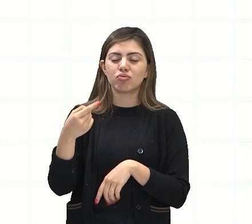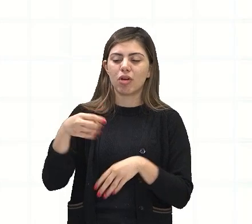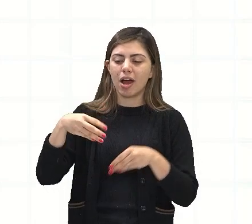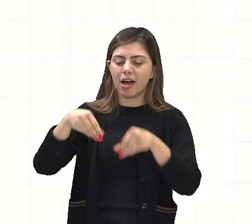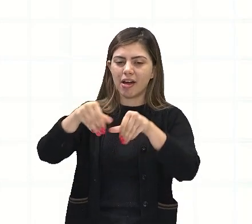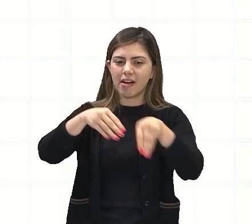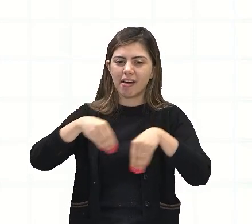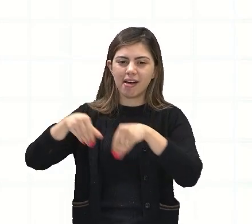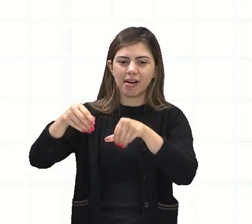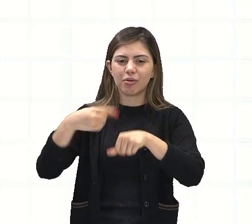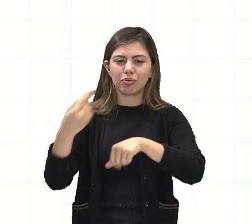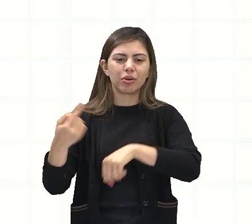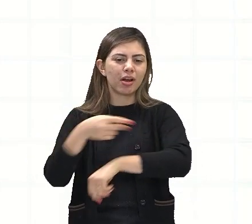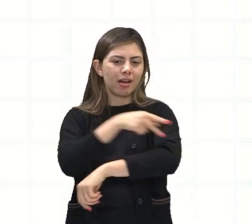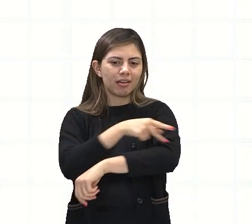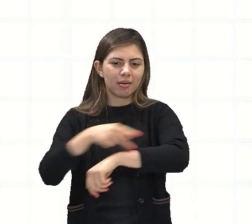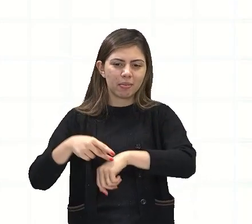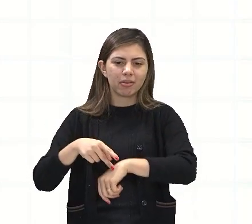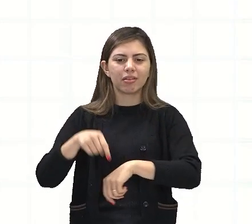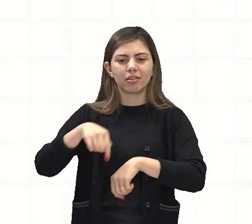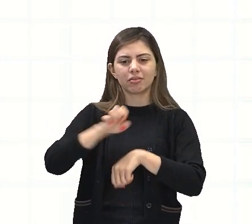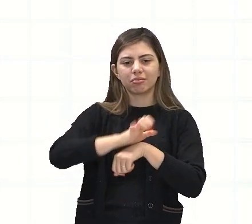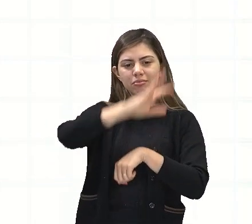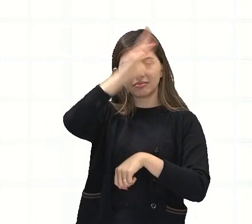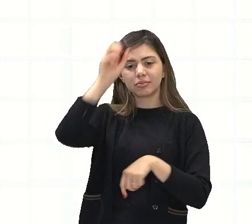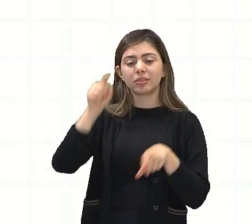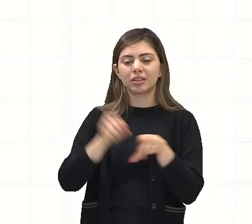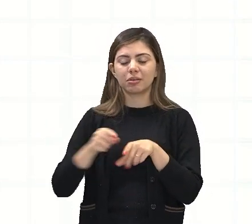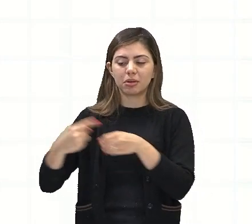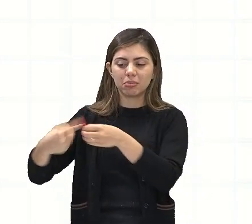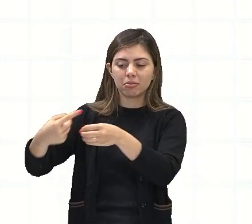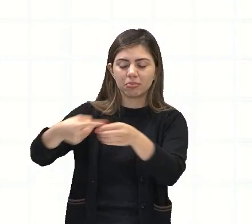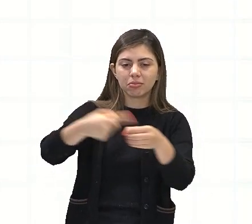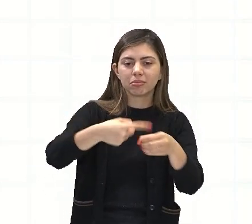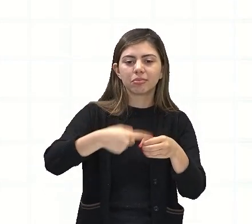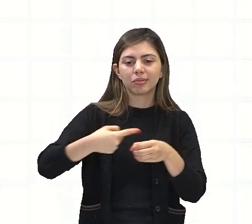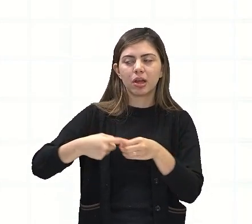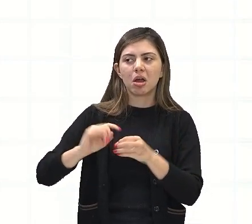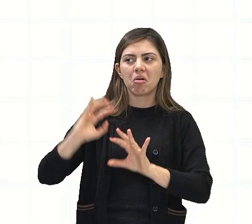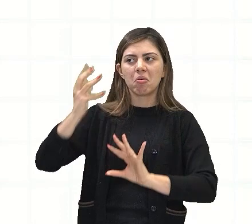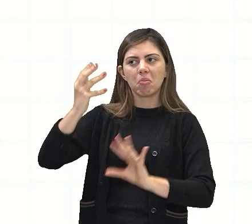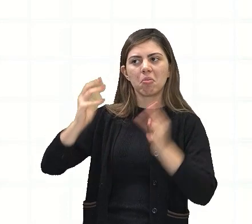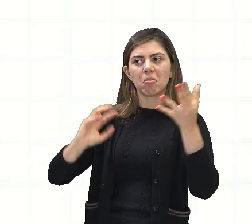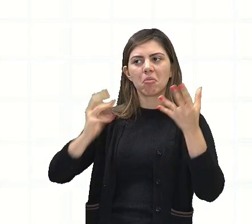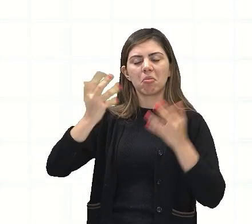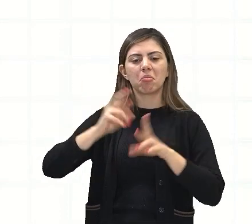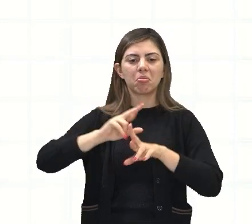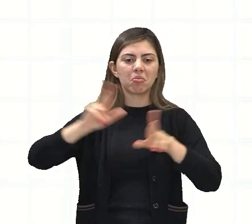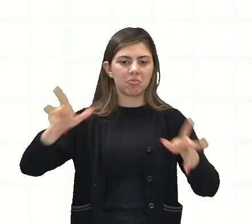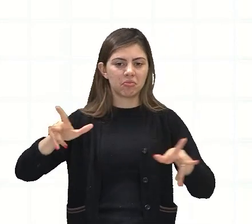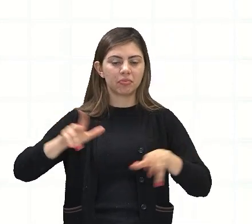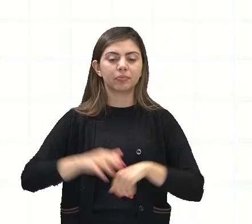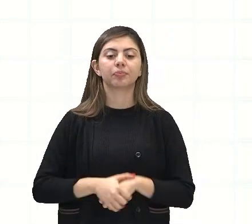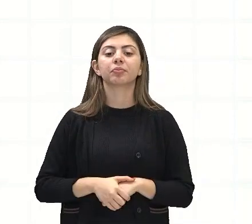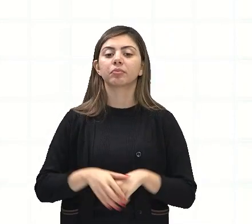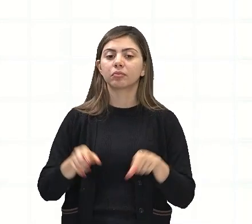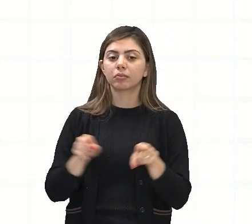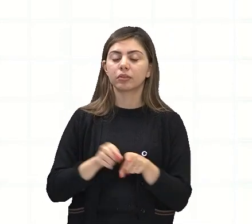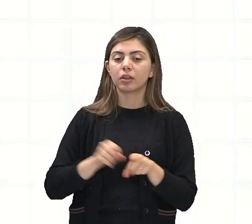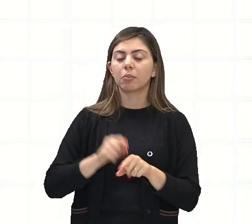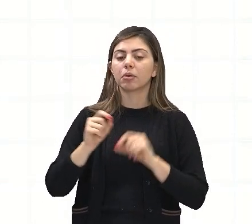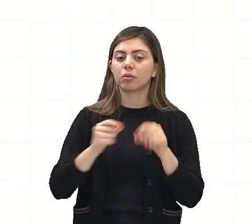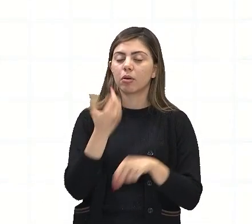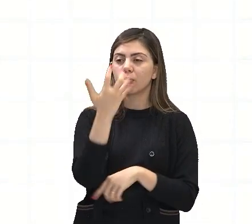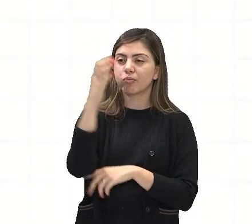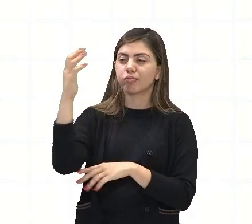diversas anomalias nos municípios vizinhos. Além de muitas queimadas,